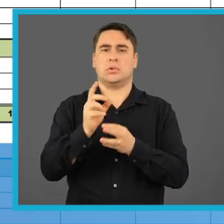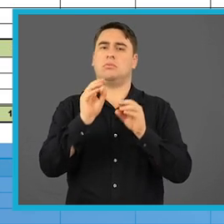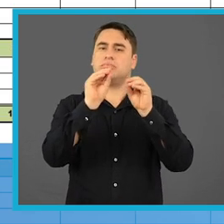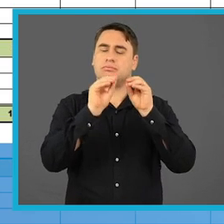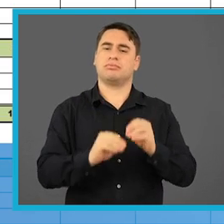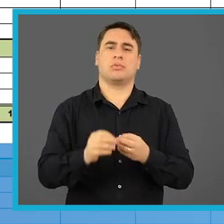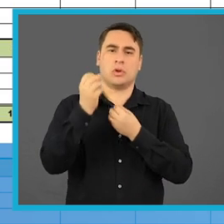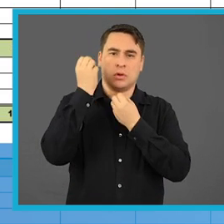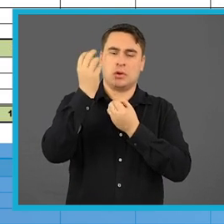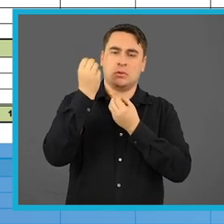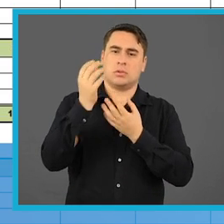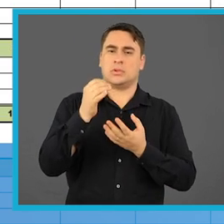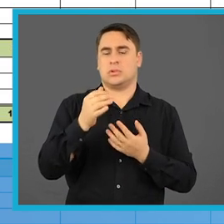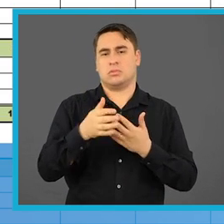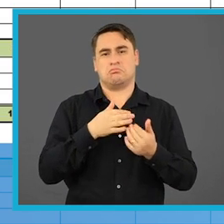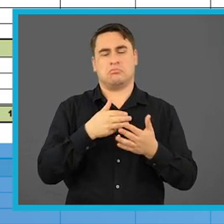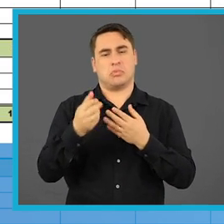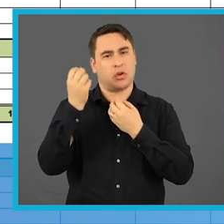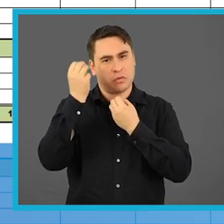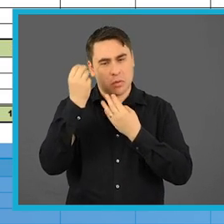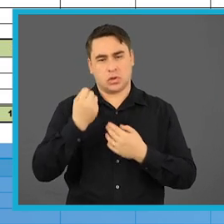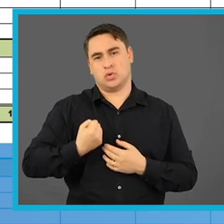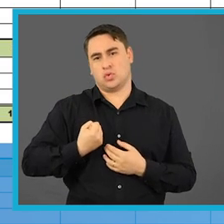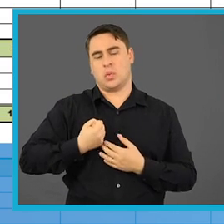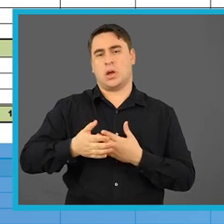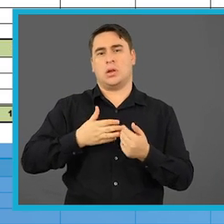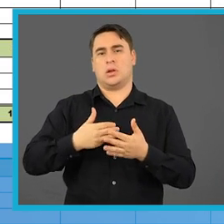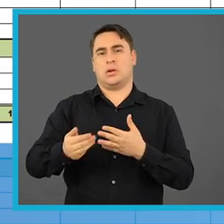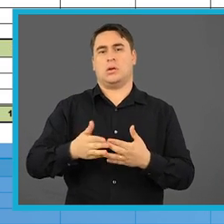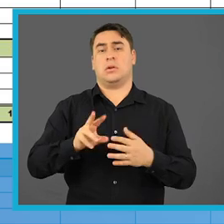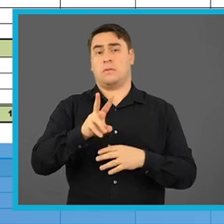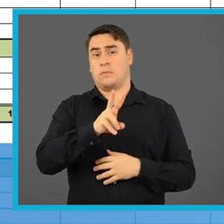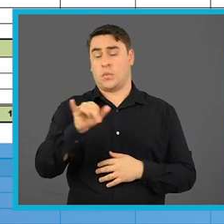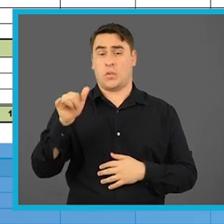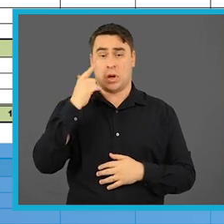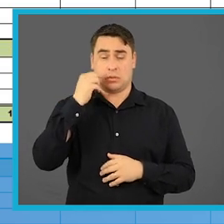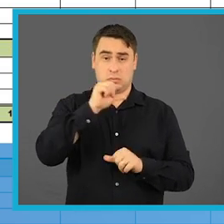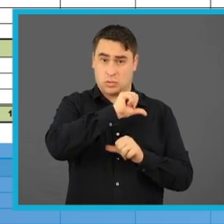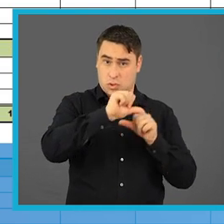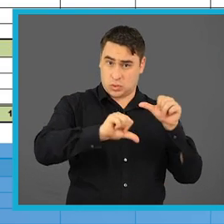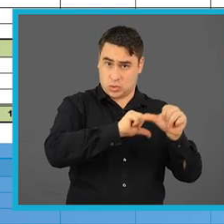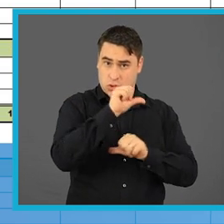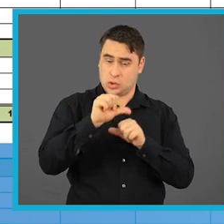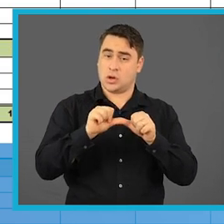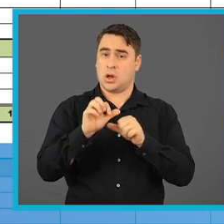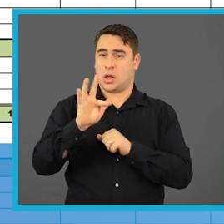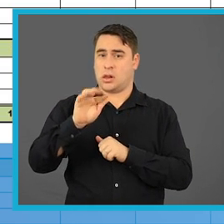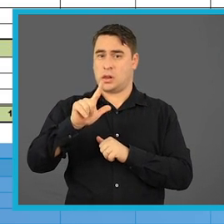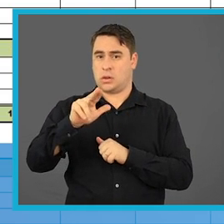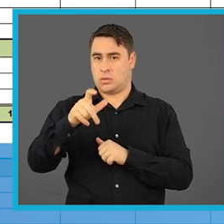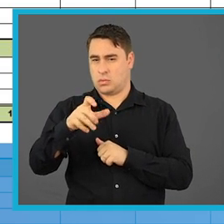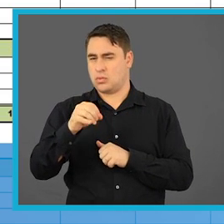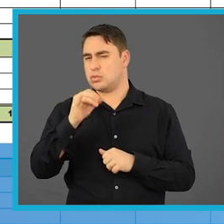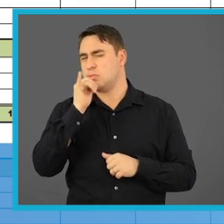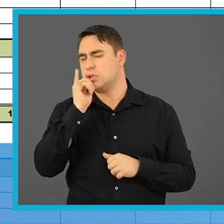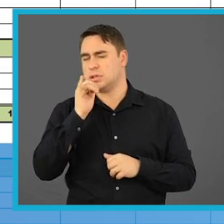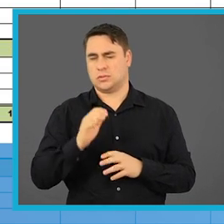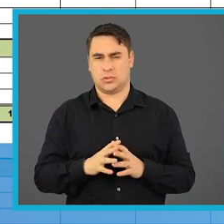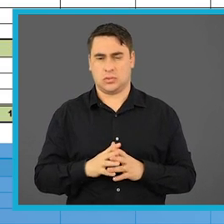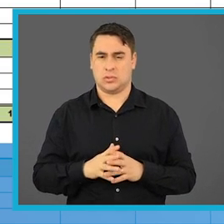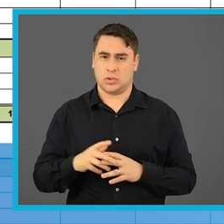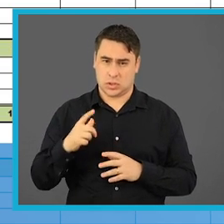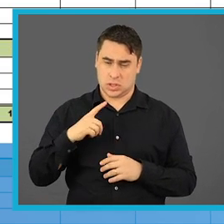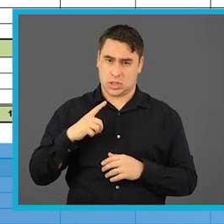você insere um dado de uma informação numérica, ela vai alterar esse fluxo de caixa. Por